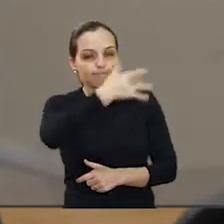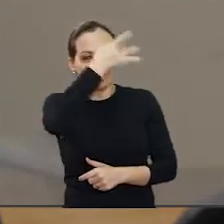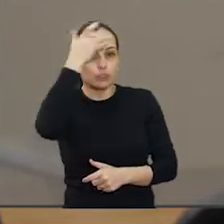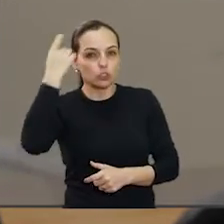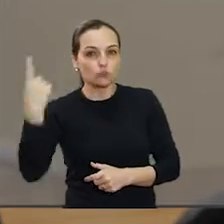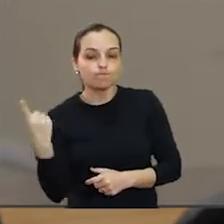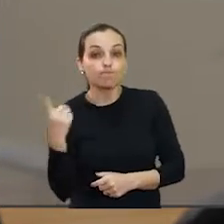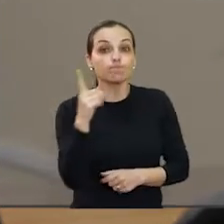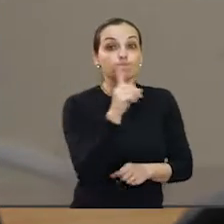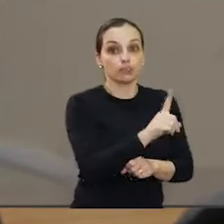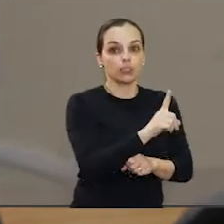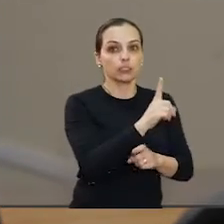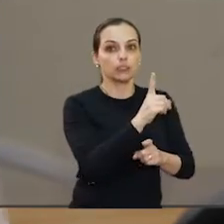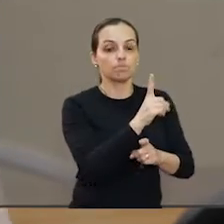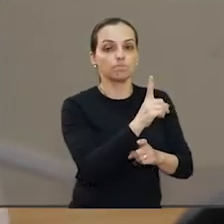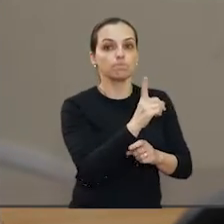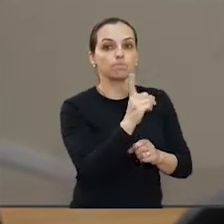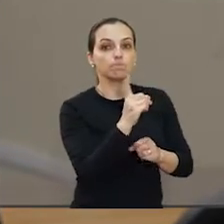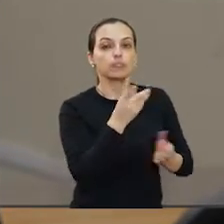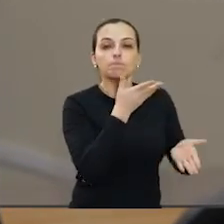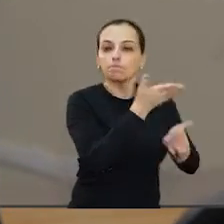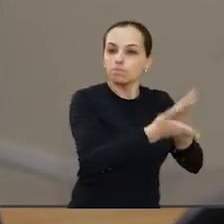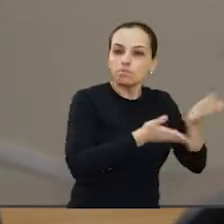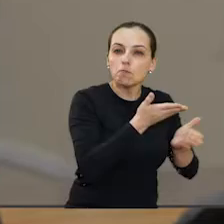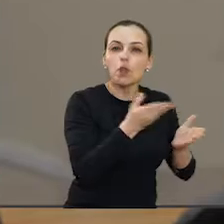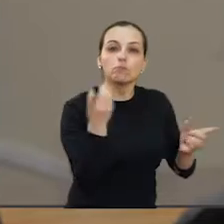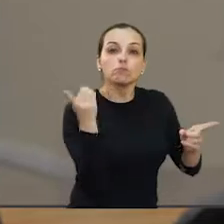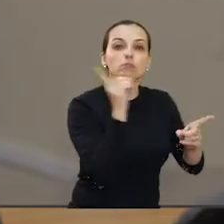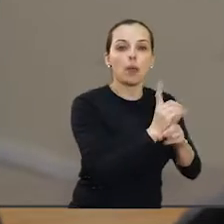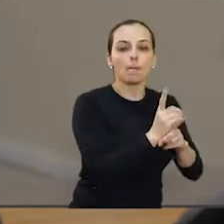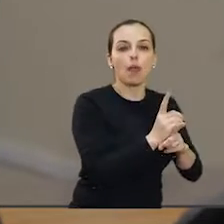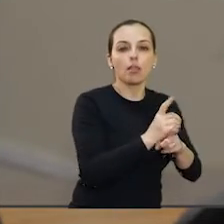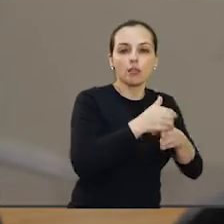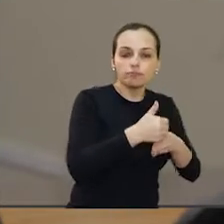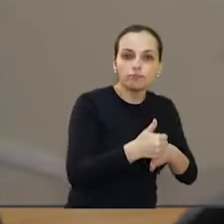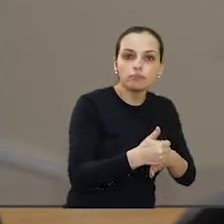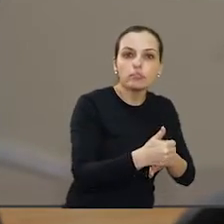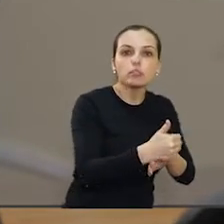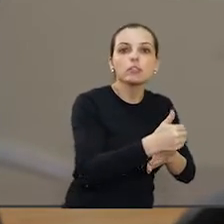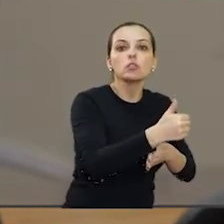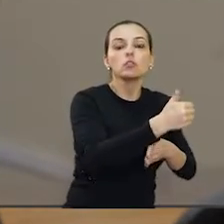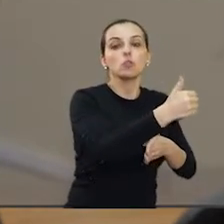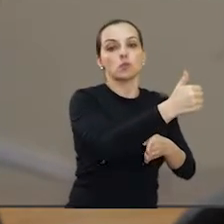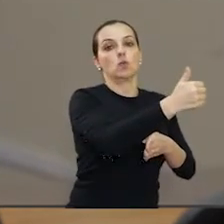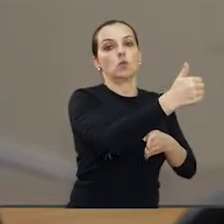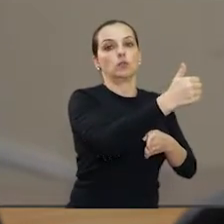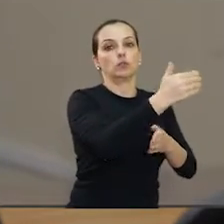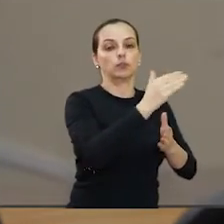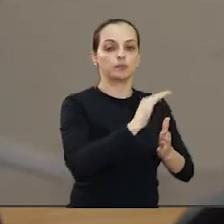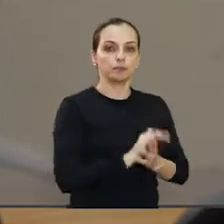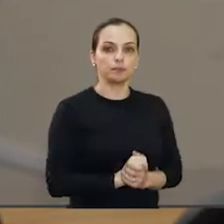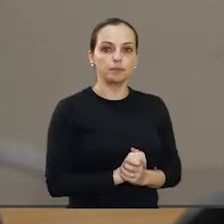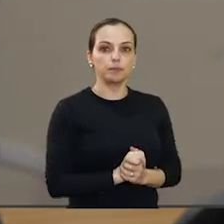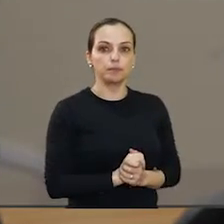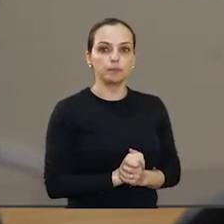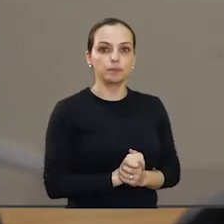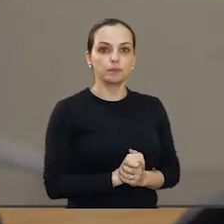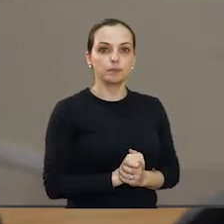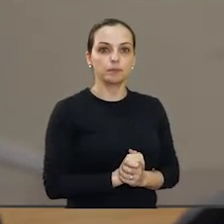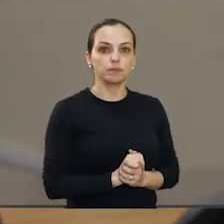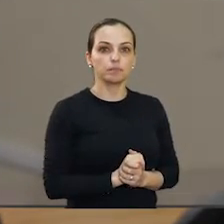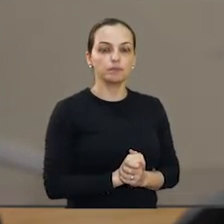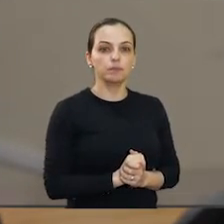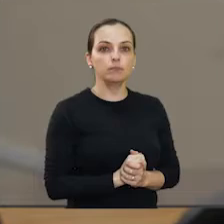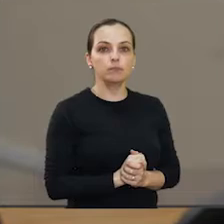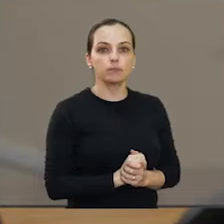as violências, a partir do princípio que ela é atendida numa unidade de saúde, né, a sequência dessa violência,